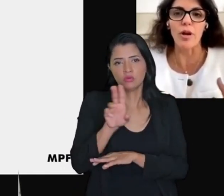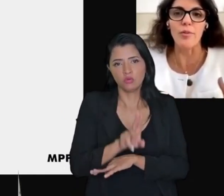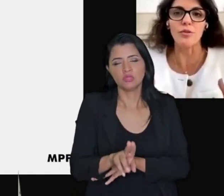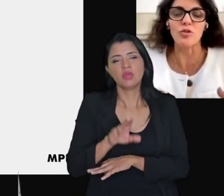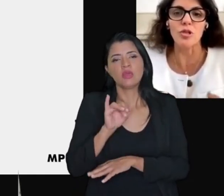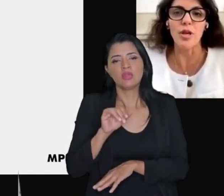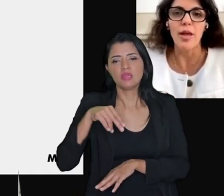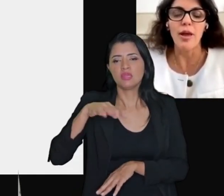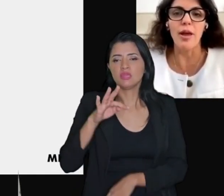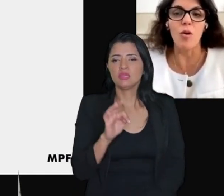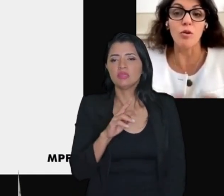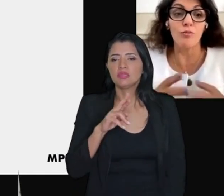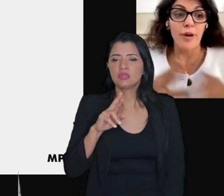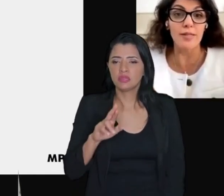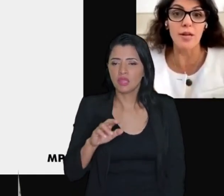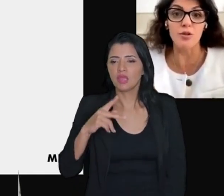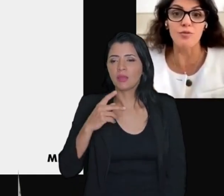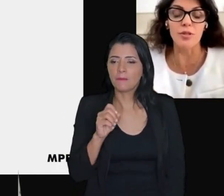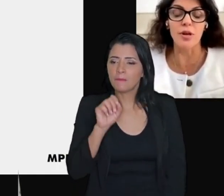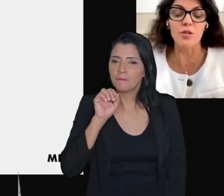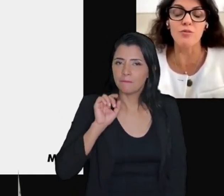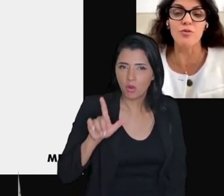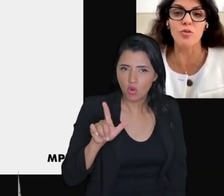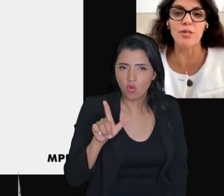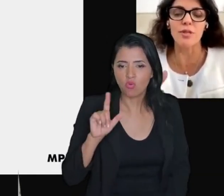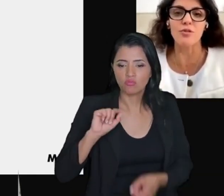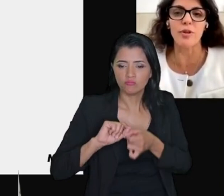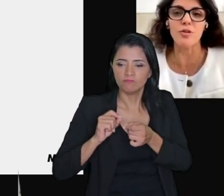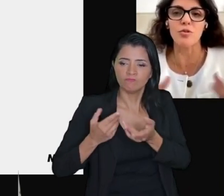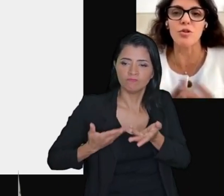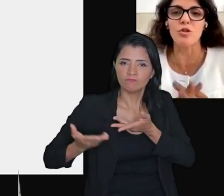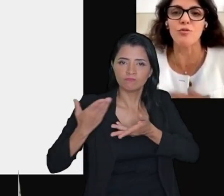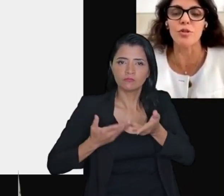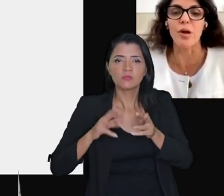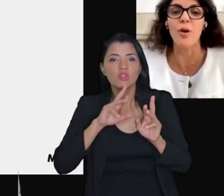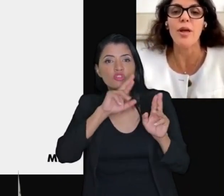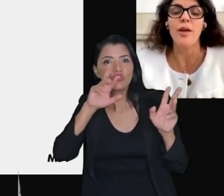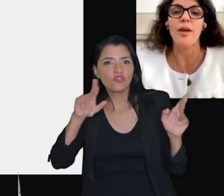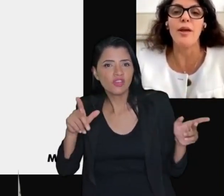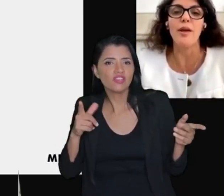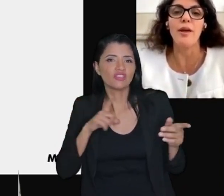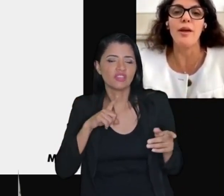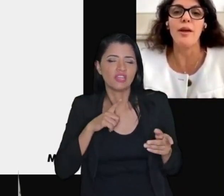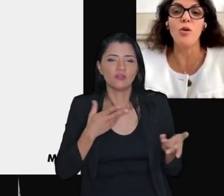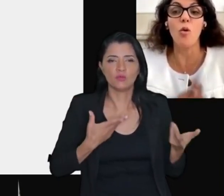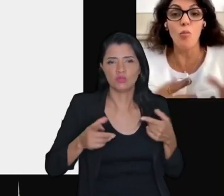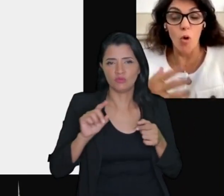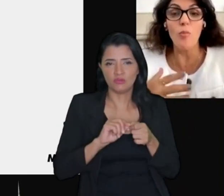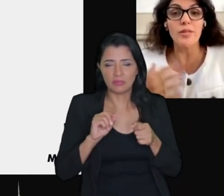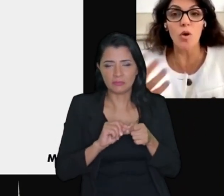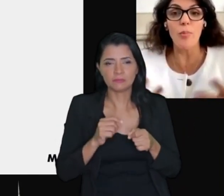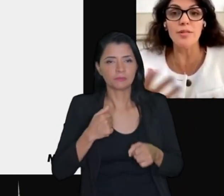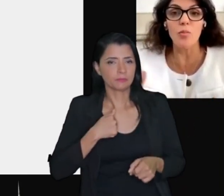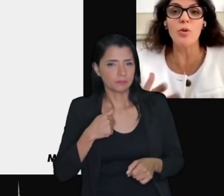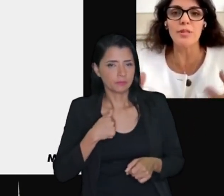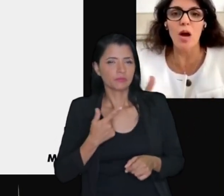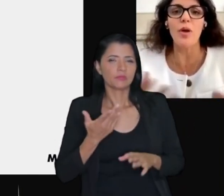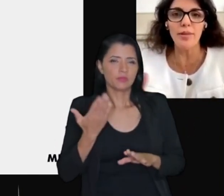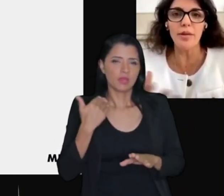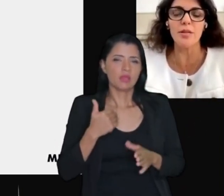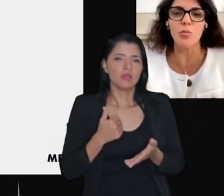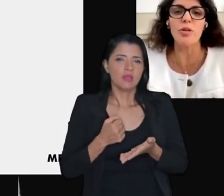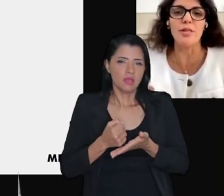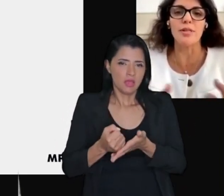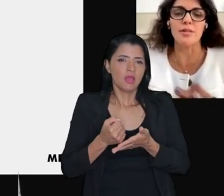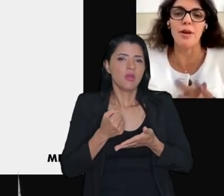quando trocam elementos de, quando fazem as difusões, né, as diferentes cores de difusão, ou mesmo a cooperação